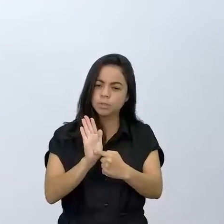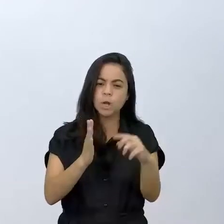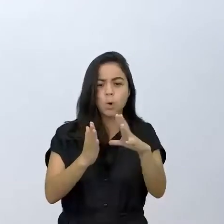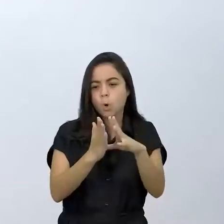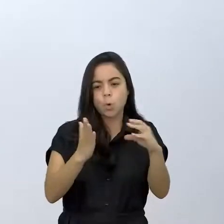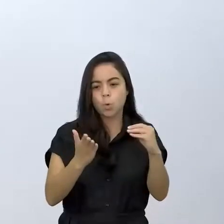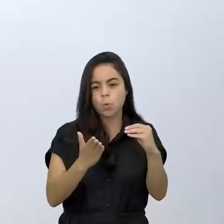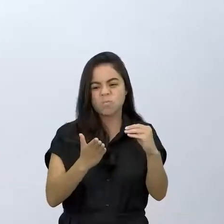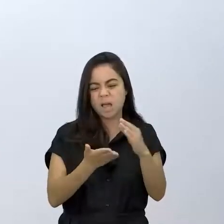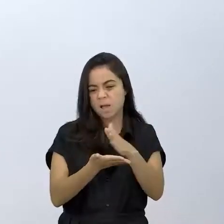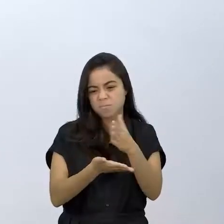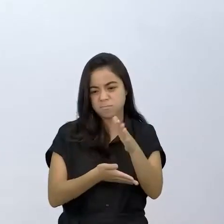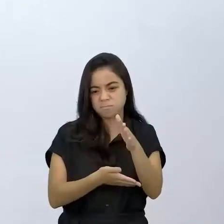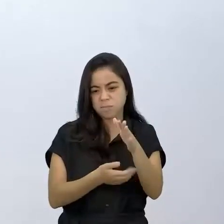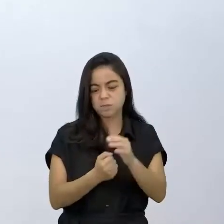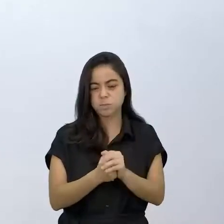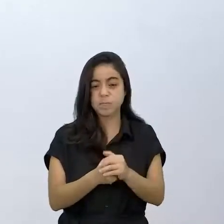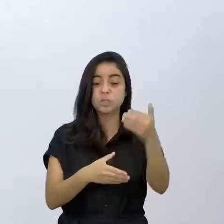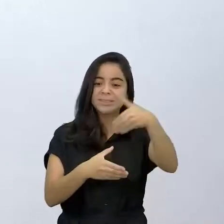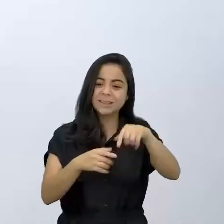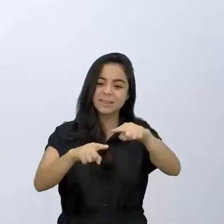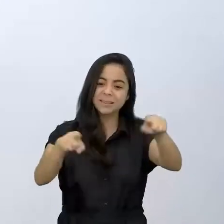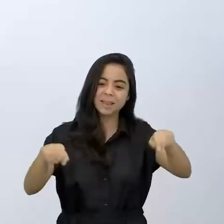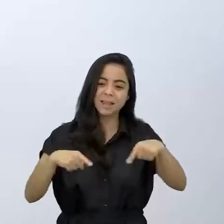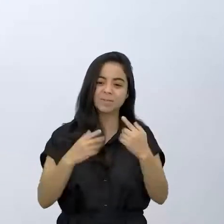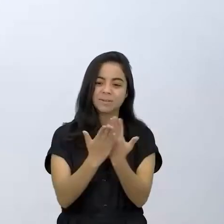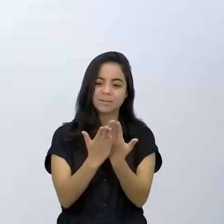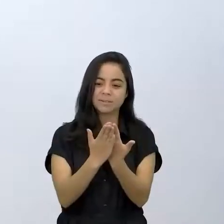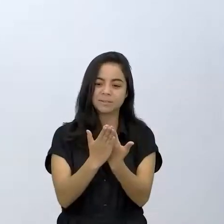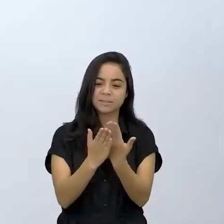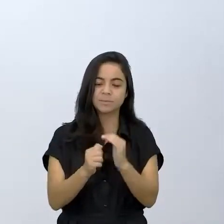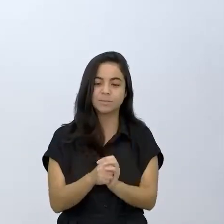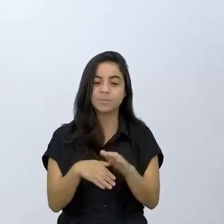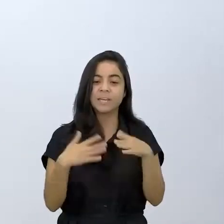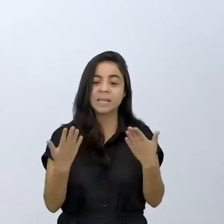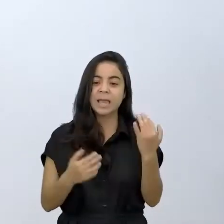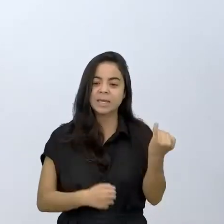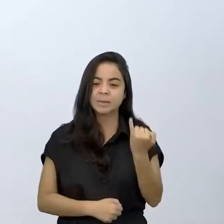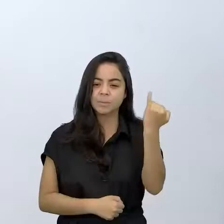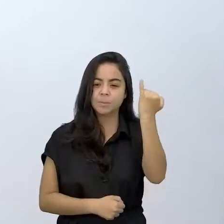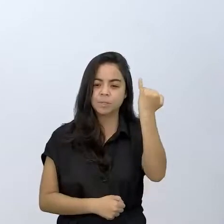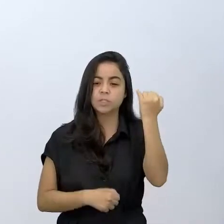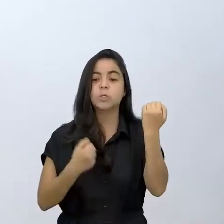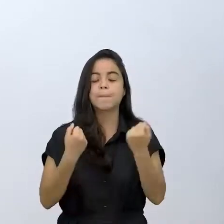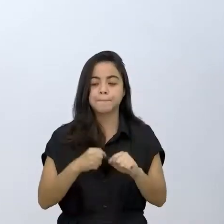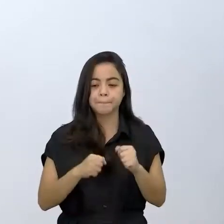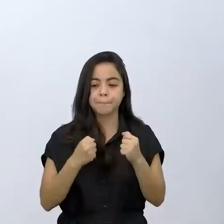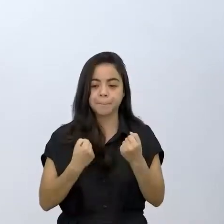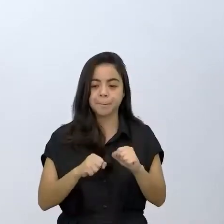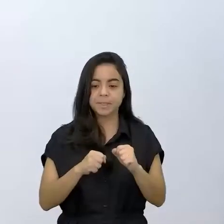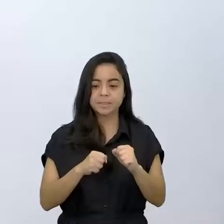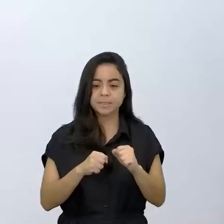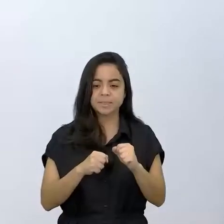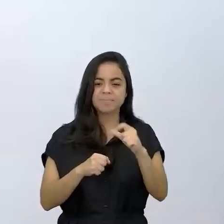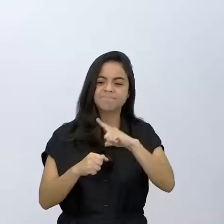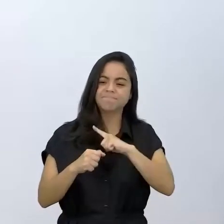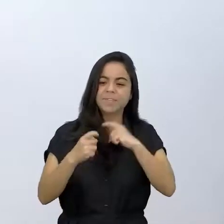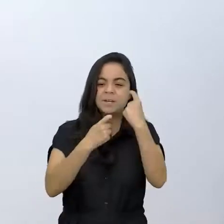menos parcialmente, na sala de aula. E para isso seria necessário a gente ter